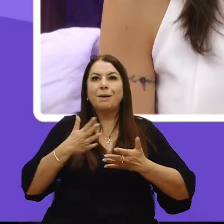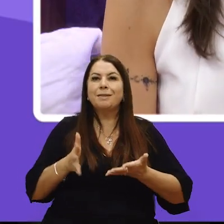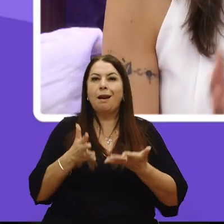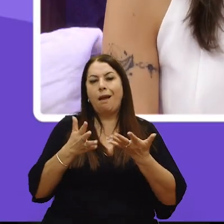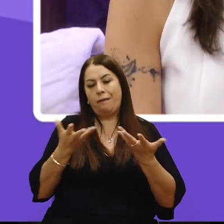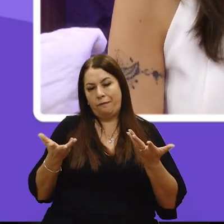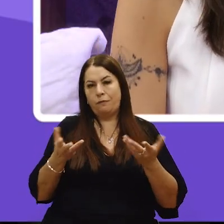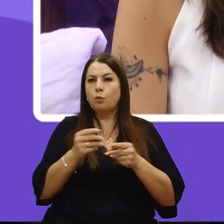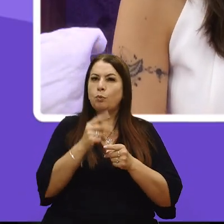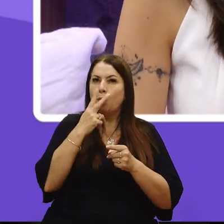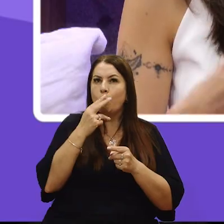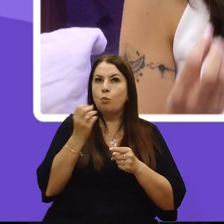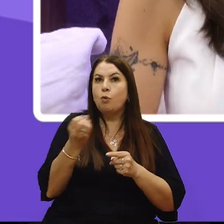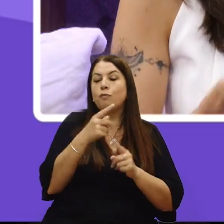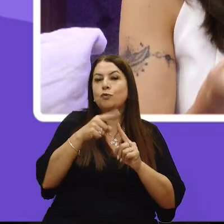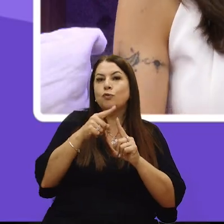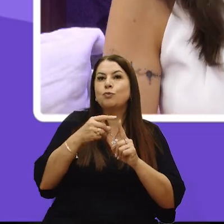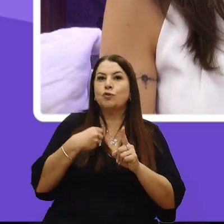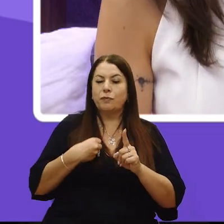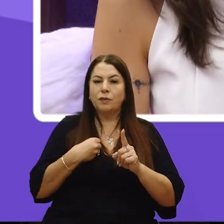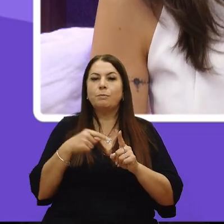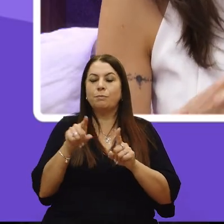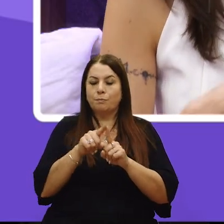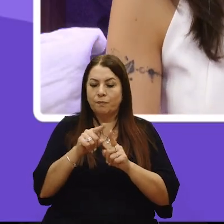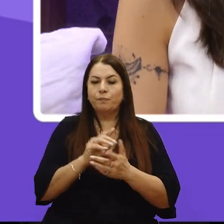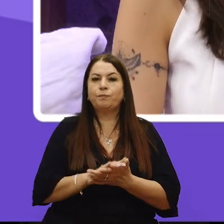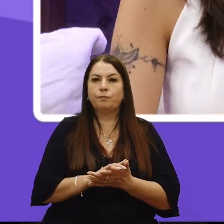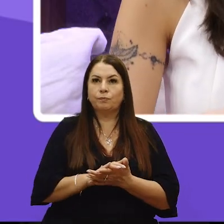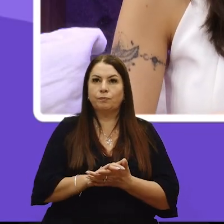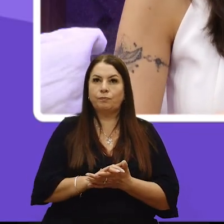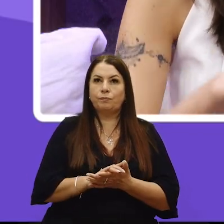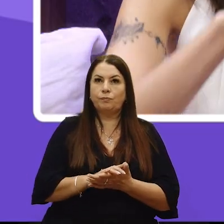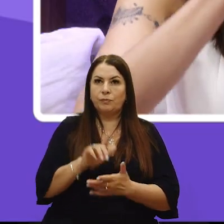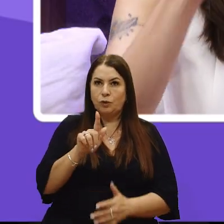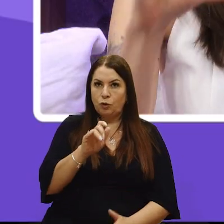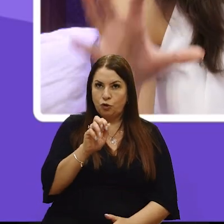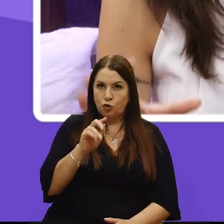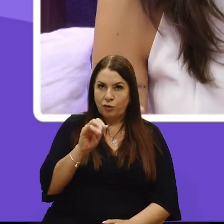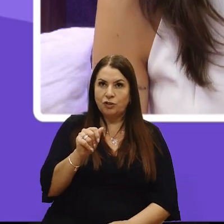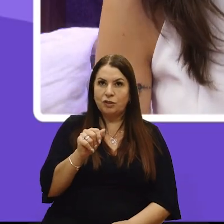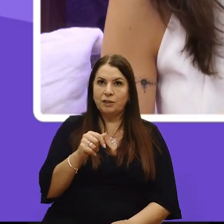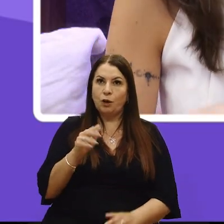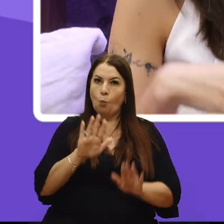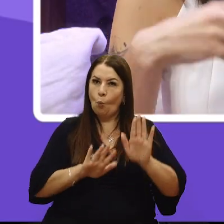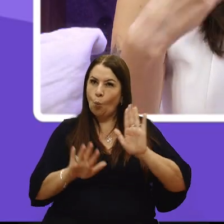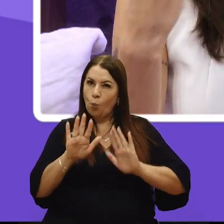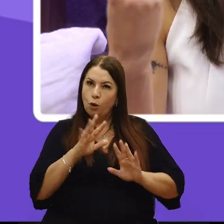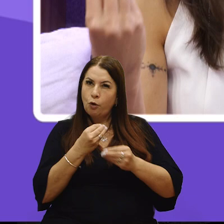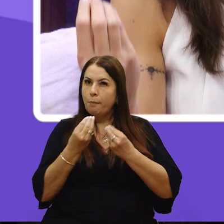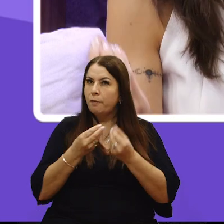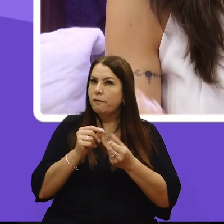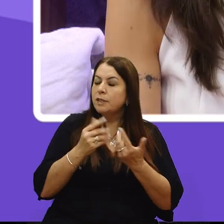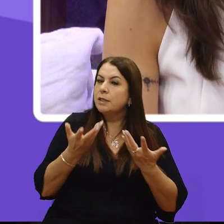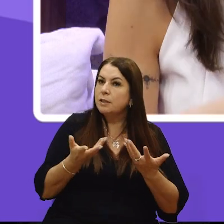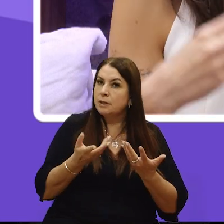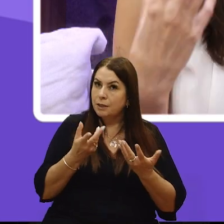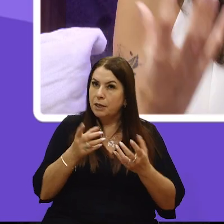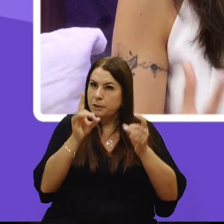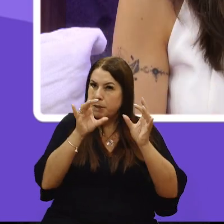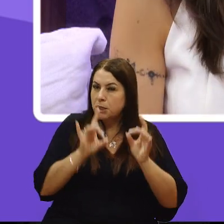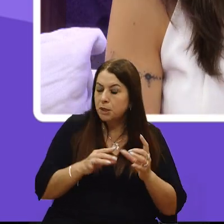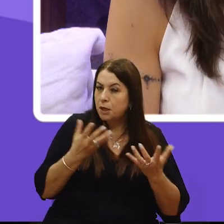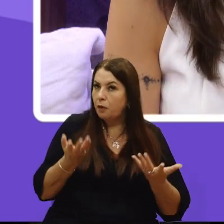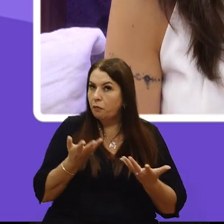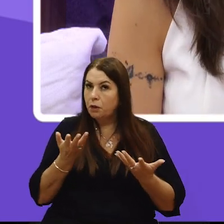gente sabe que o oposto disso seria uma dieta mais mediterrânea, uma dieta mais parecida com o pessoal que mora perto do mar, mais rico em peixes,